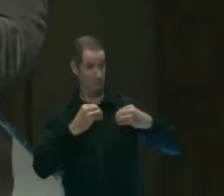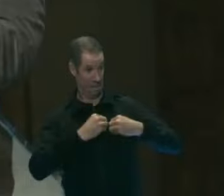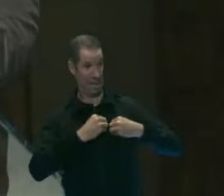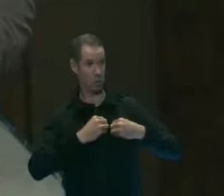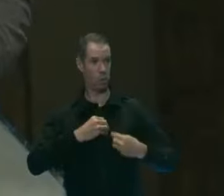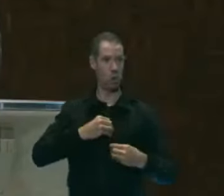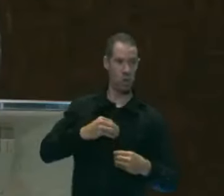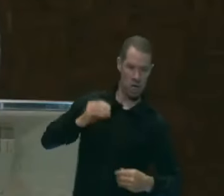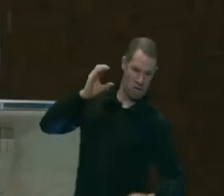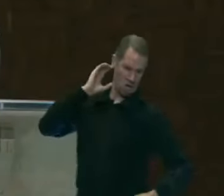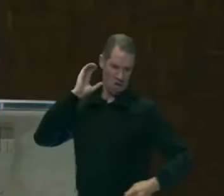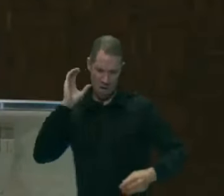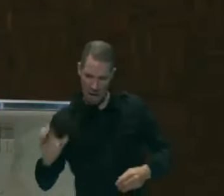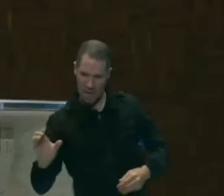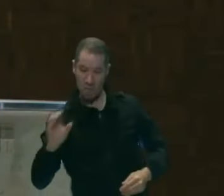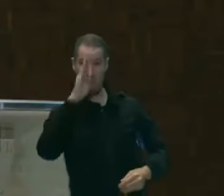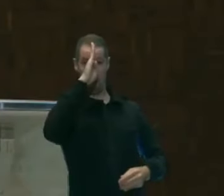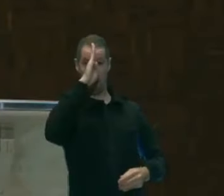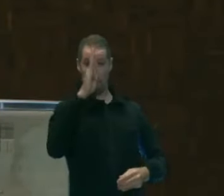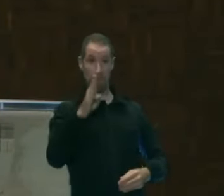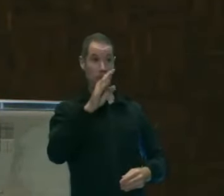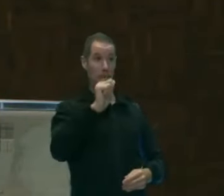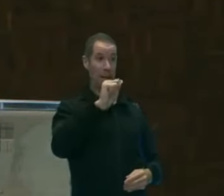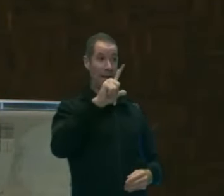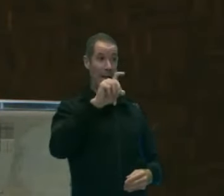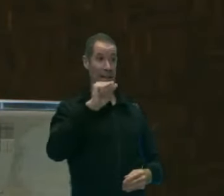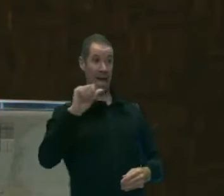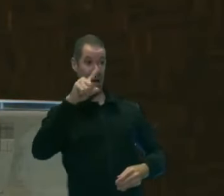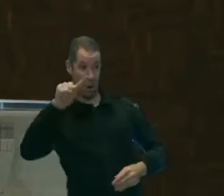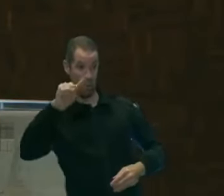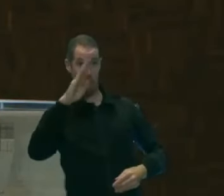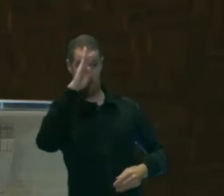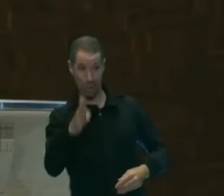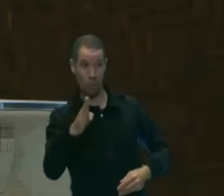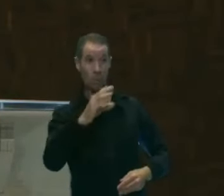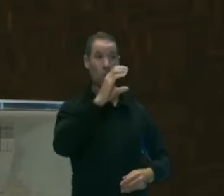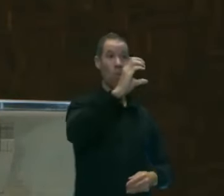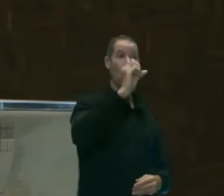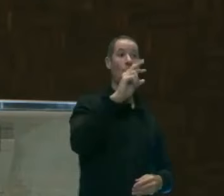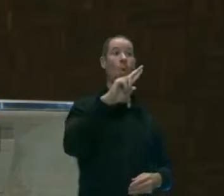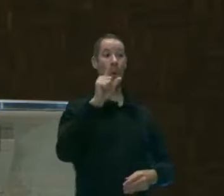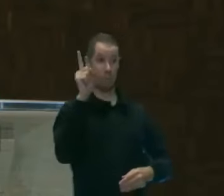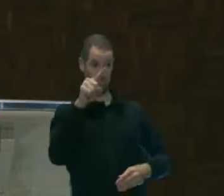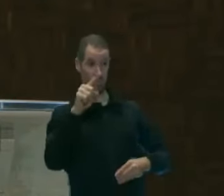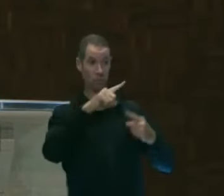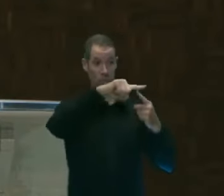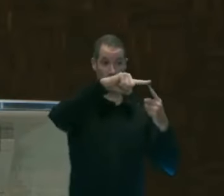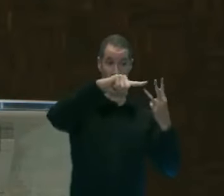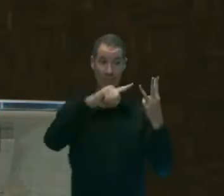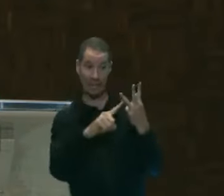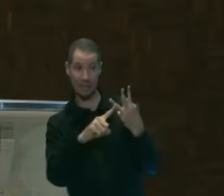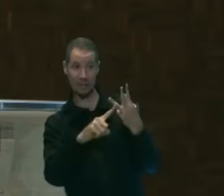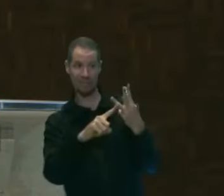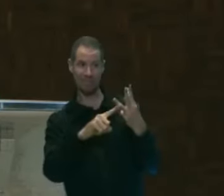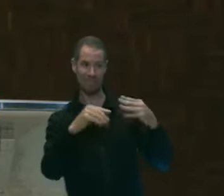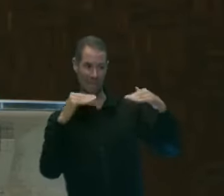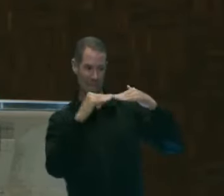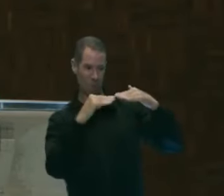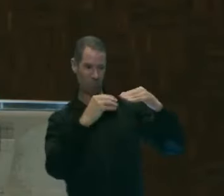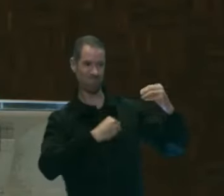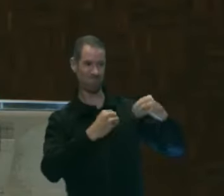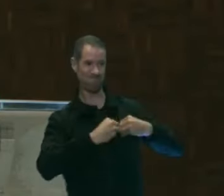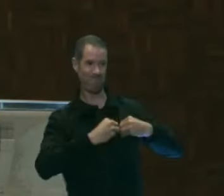de Caim, Balaão e Corá, os três cometem o mesmo erro.